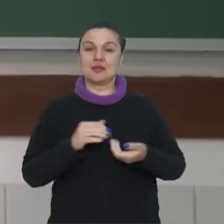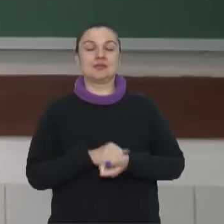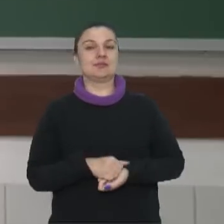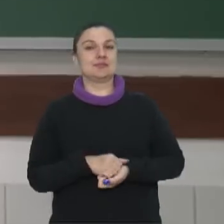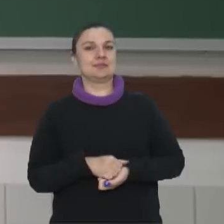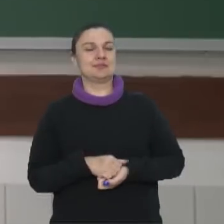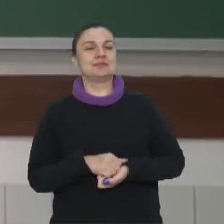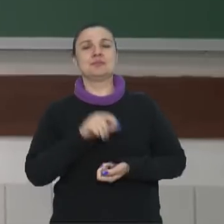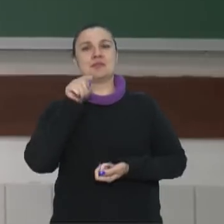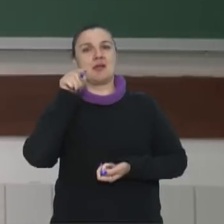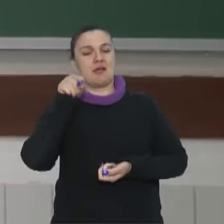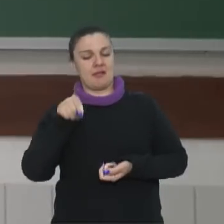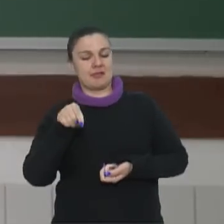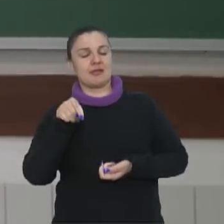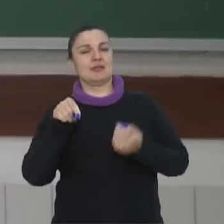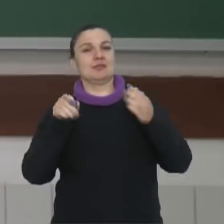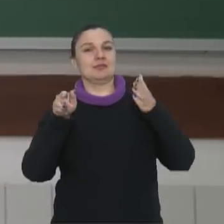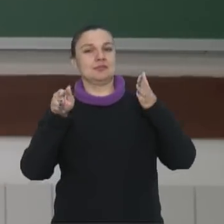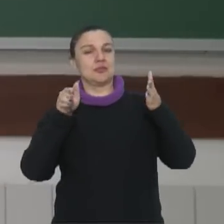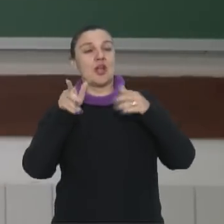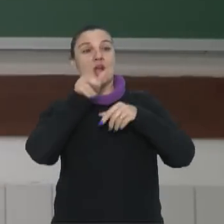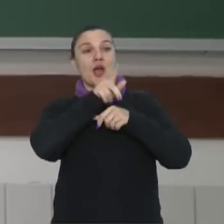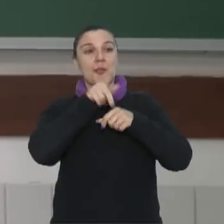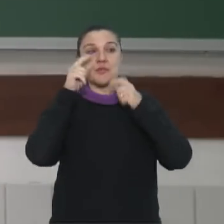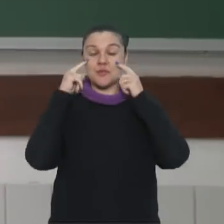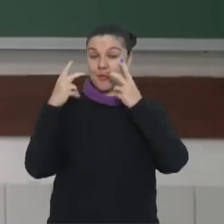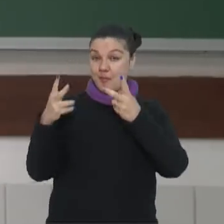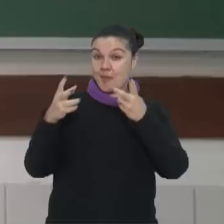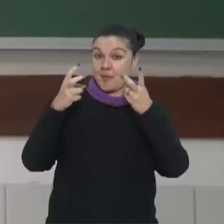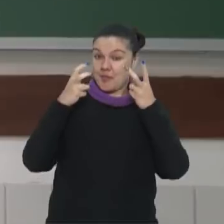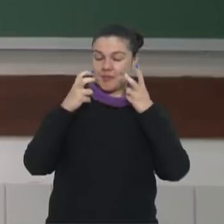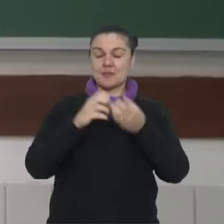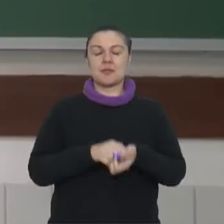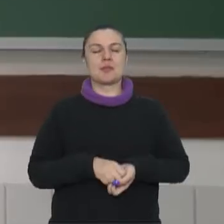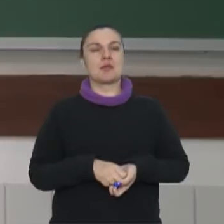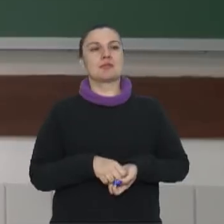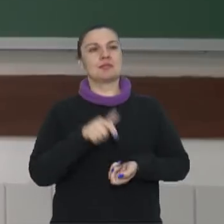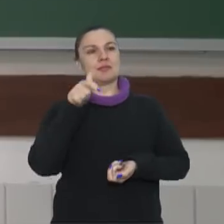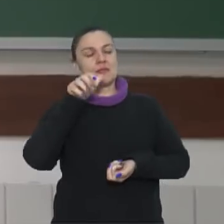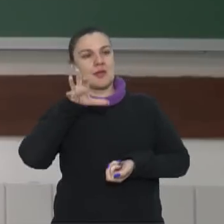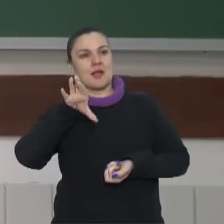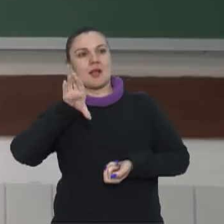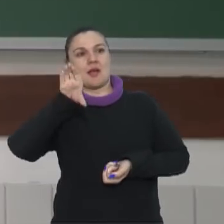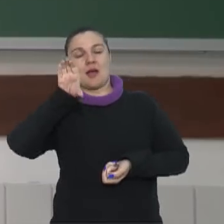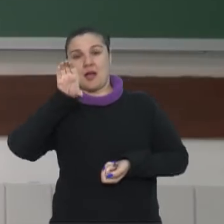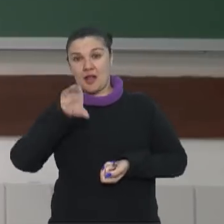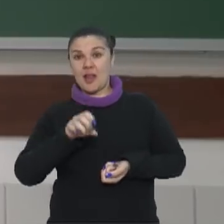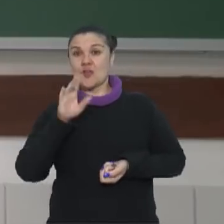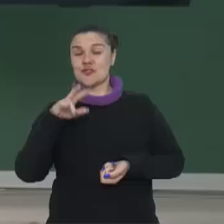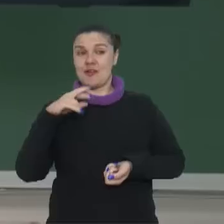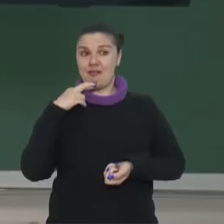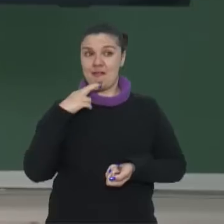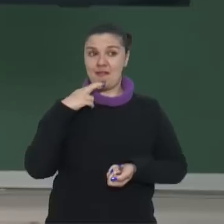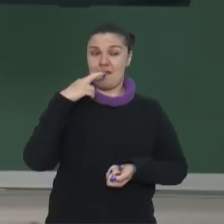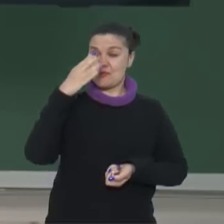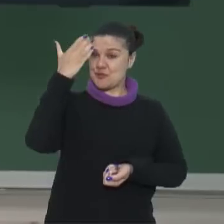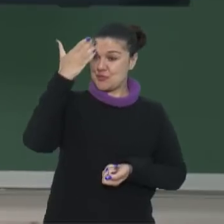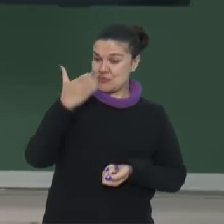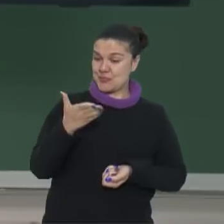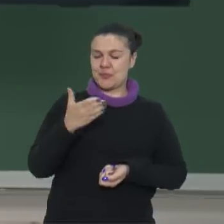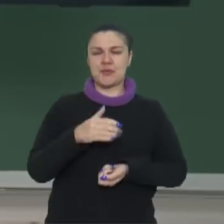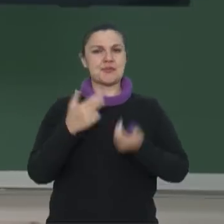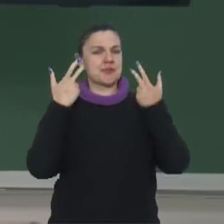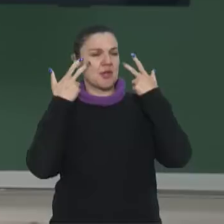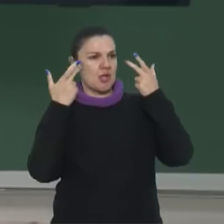Então, bom, aqui, o que a professora quis? Que você observasse que, claro, daí na resposta do entrevistado,